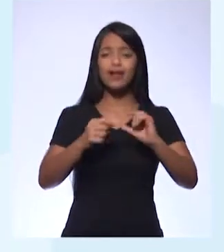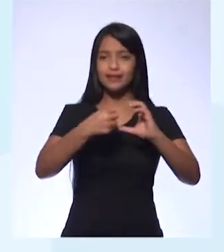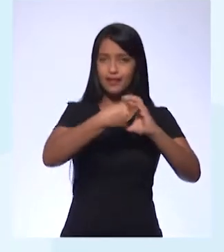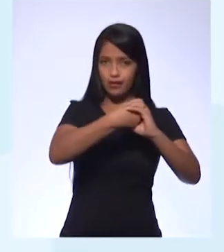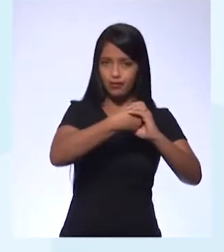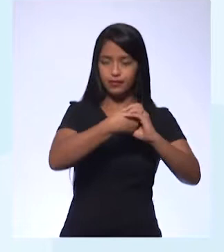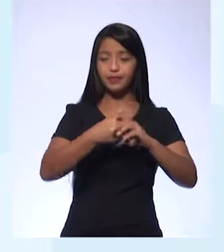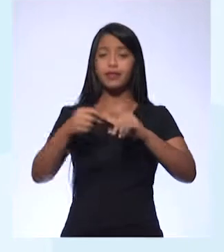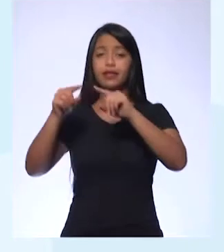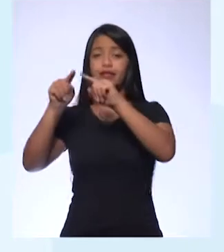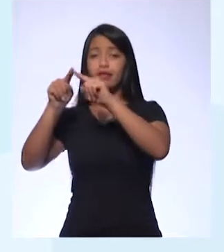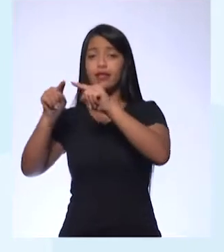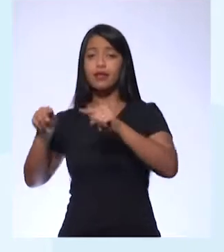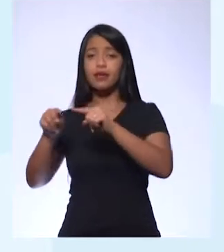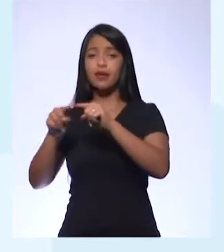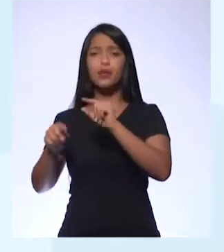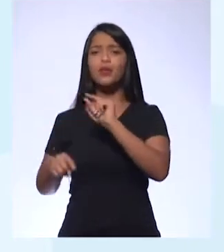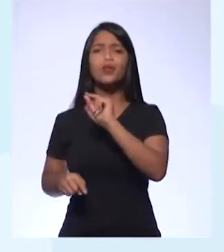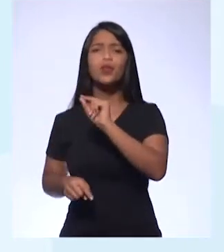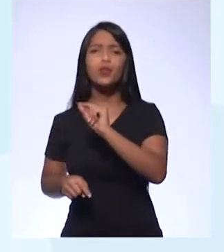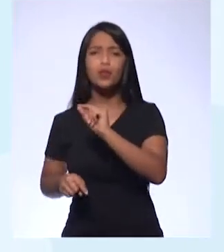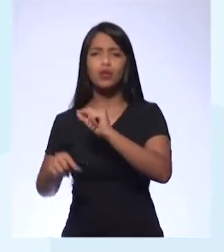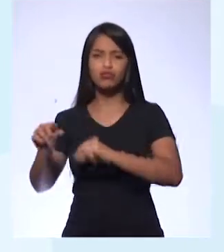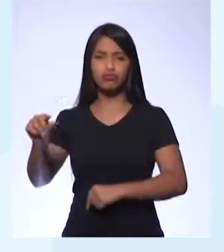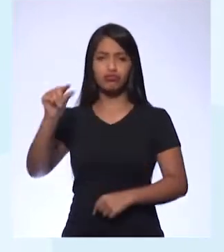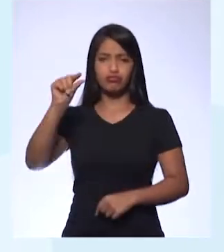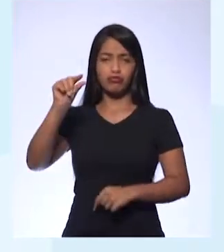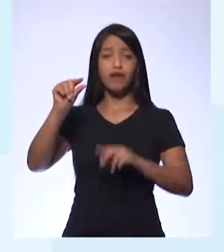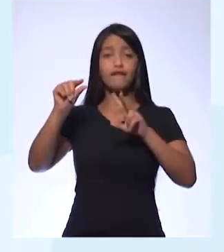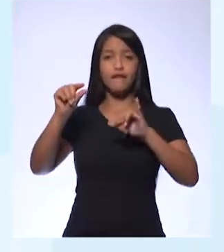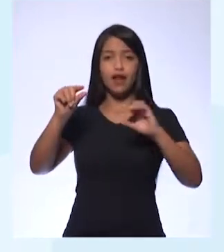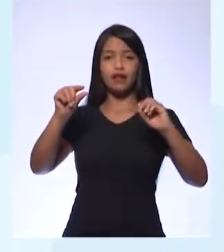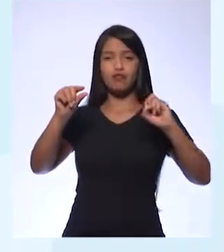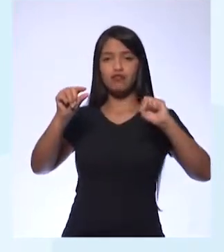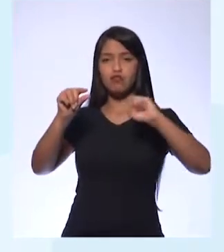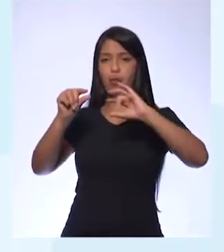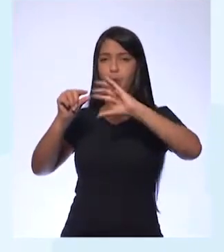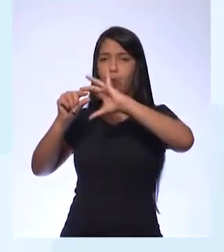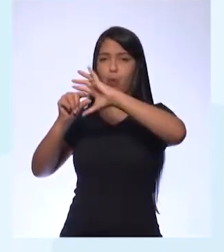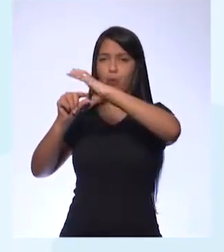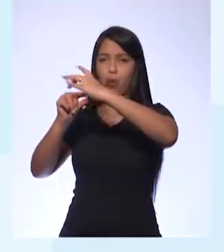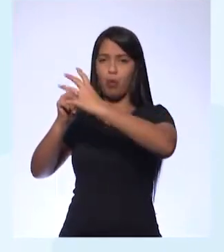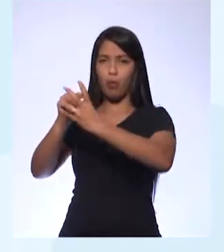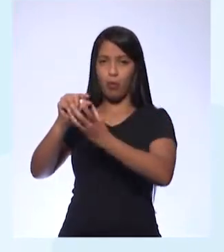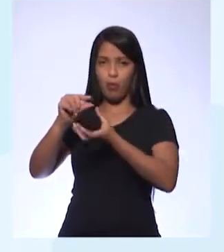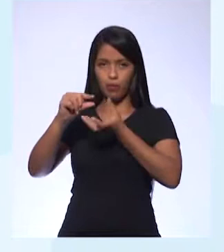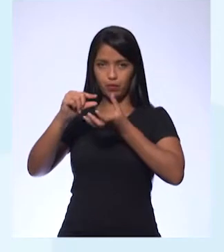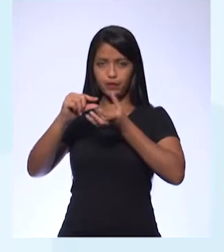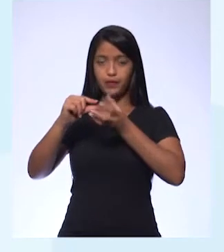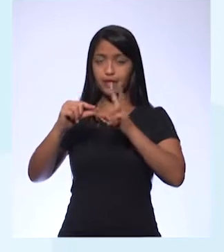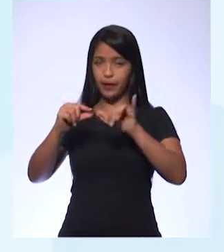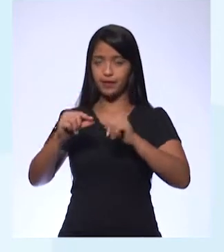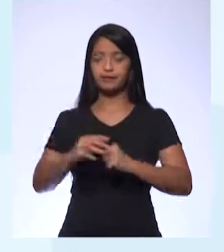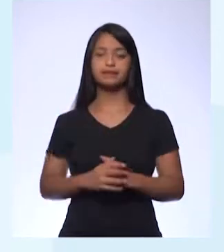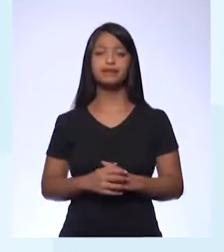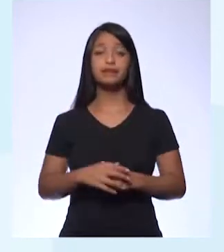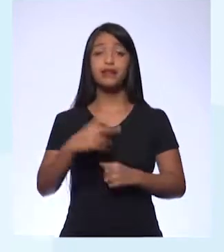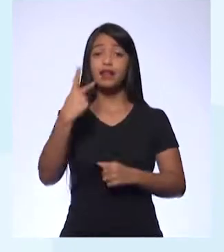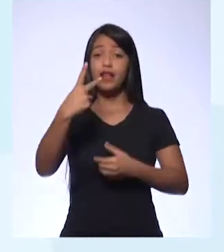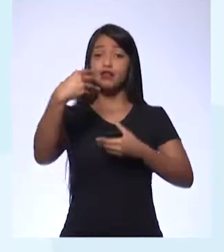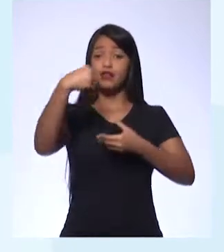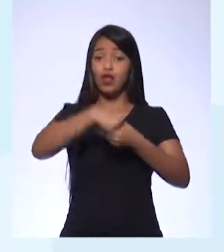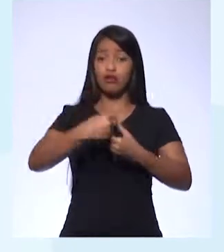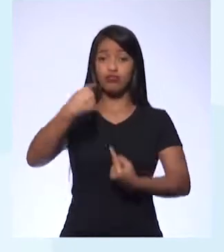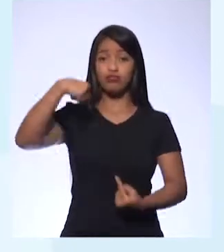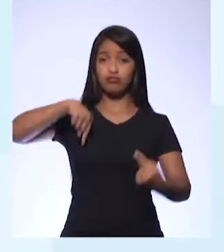está representando uma partícula a ser englobada pela célula. Tá? Então isso acontece no seu sistema